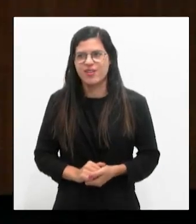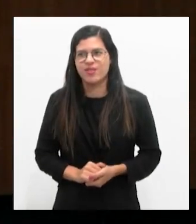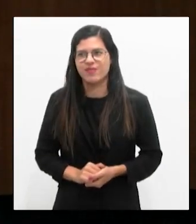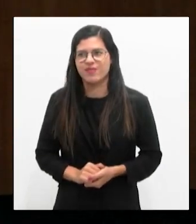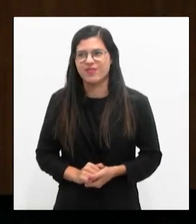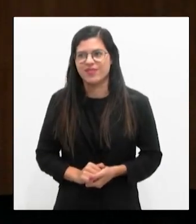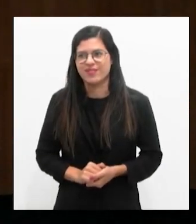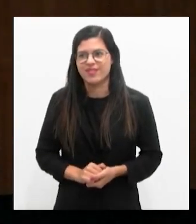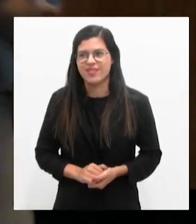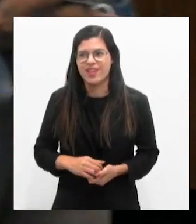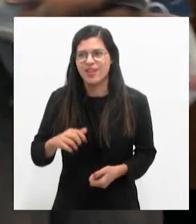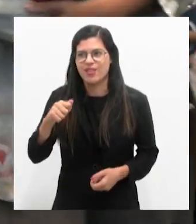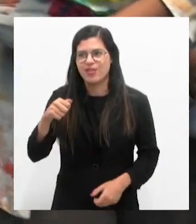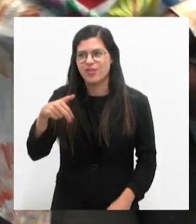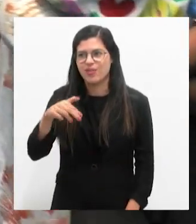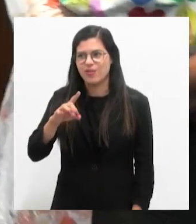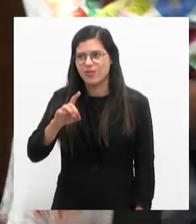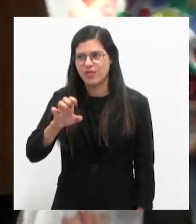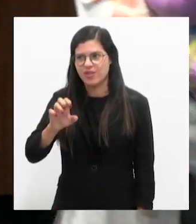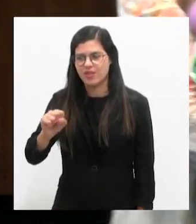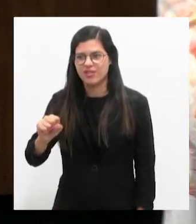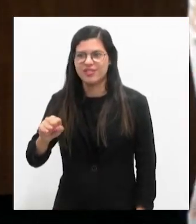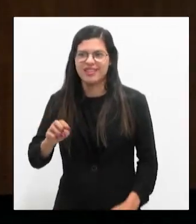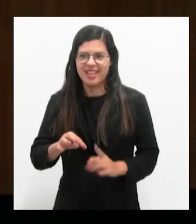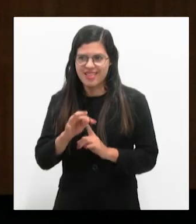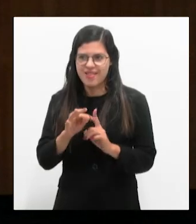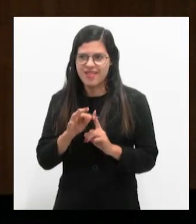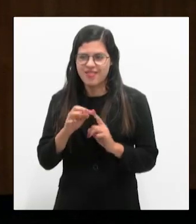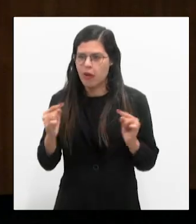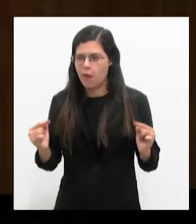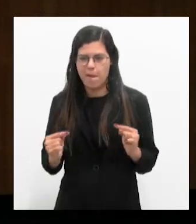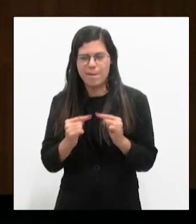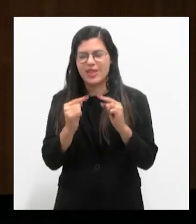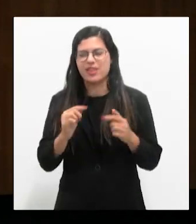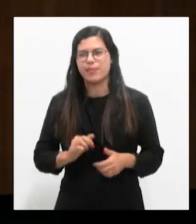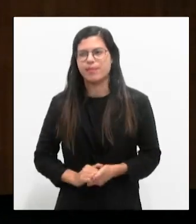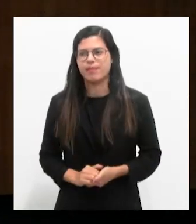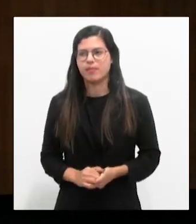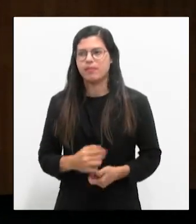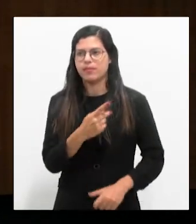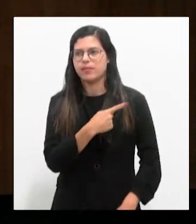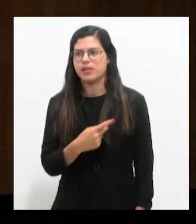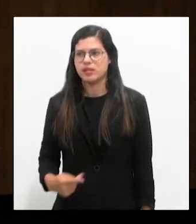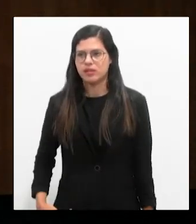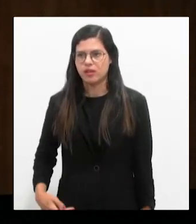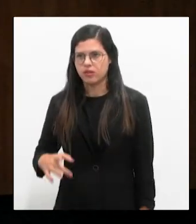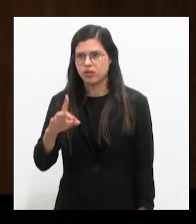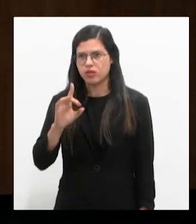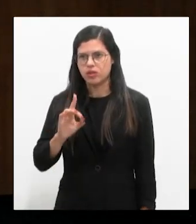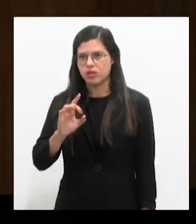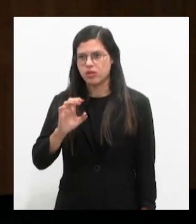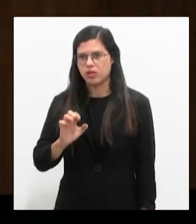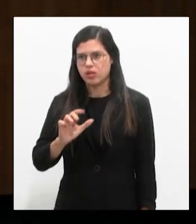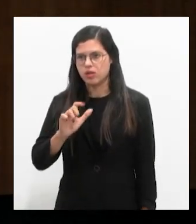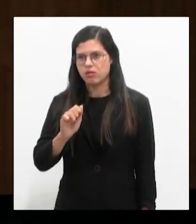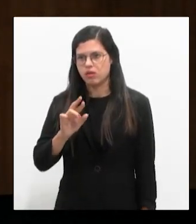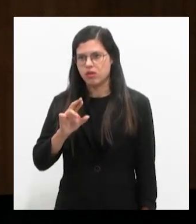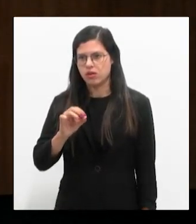essa temperatura que a gente está aqui é apropriado. Presidente Delaroli, eu vejo aqui